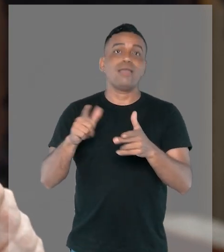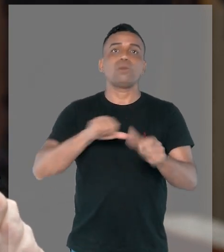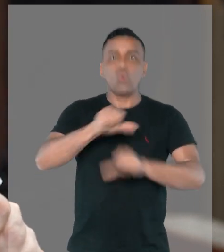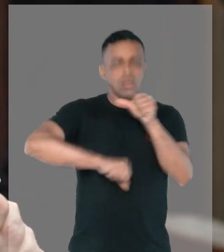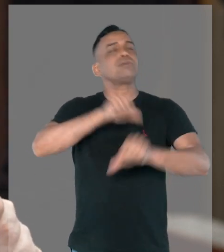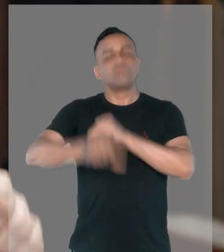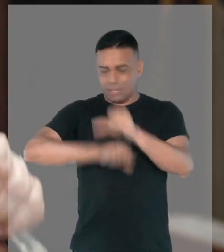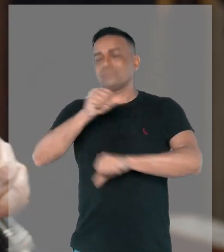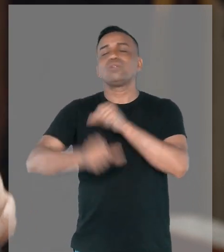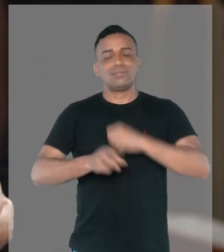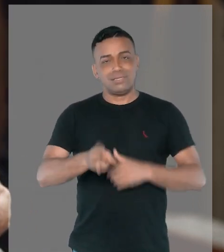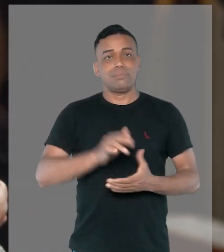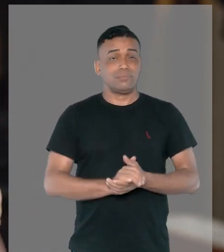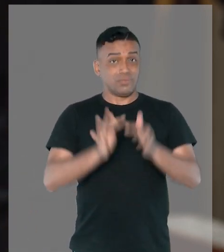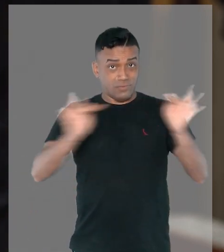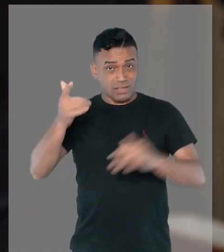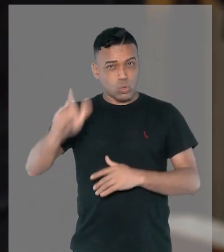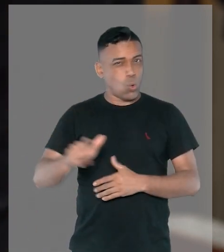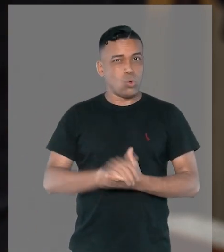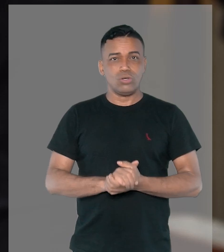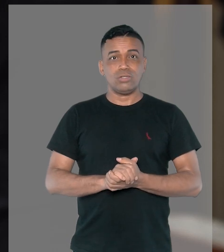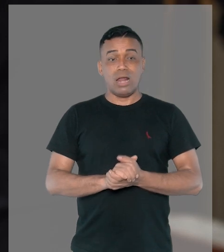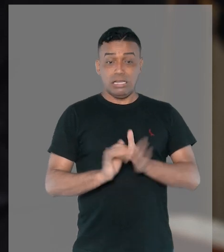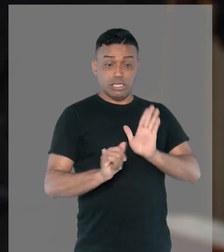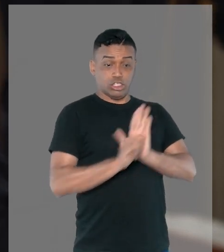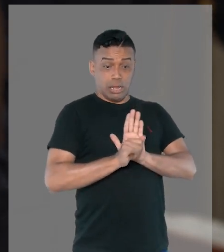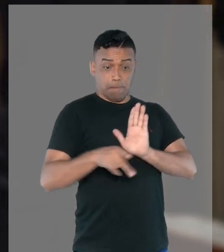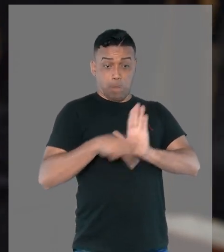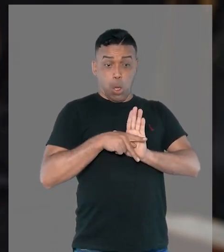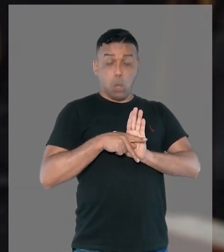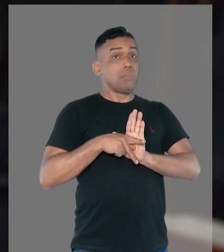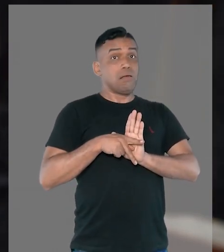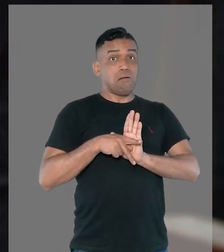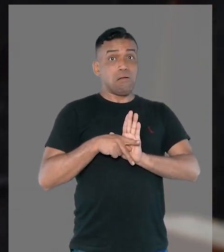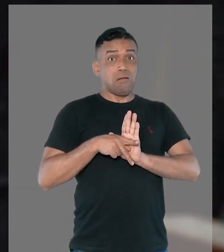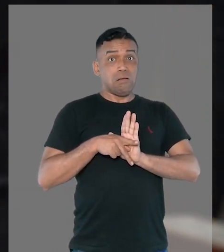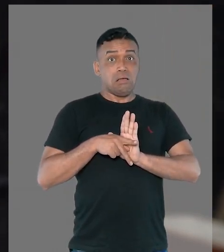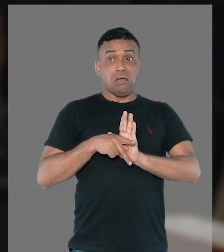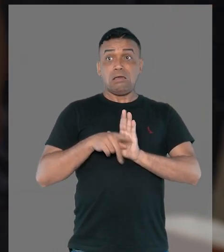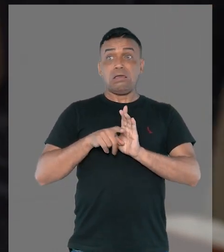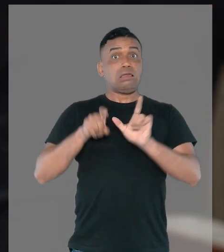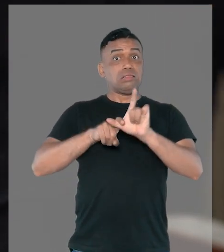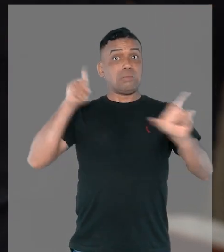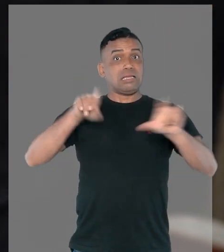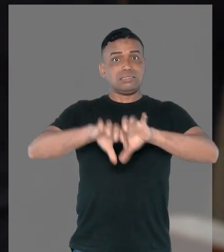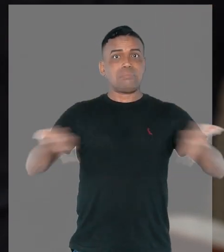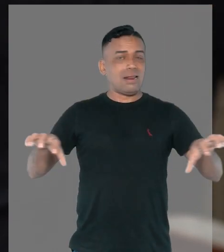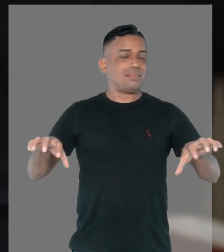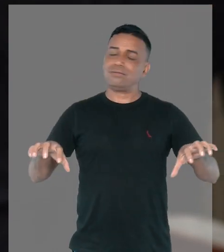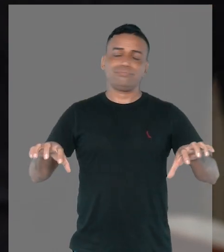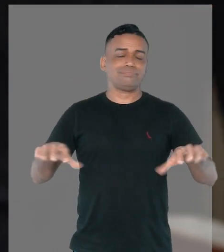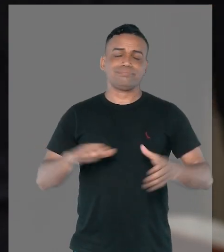Outra frase que eu gosto muito, nada tem uma autoidentidade substancial, independente e separada.